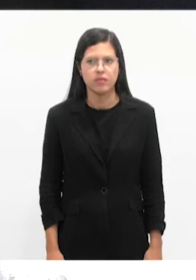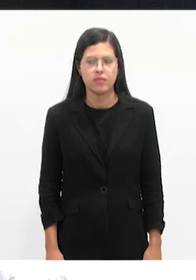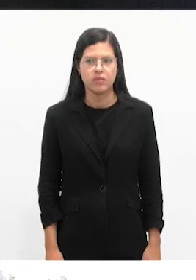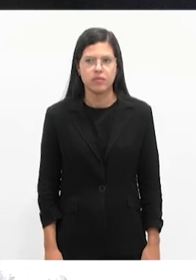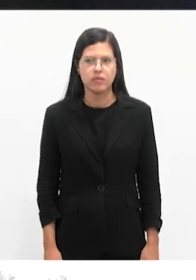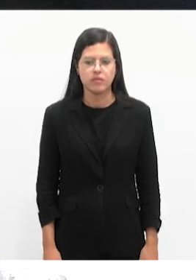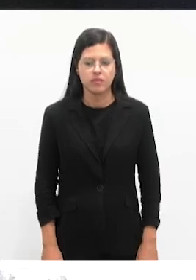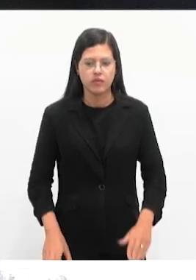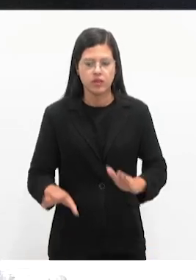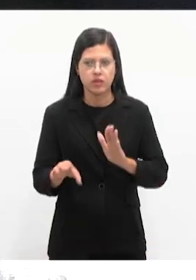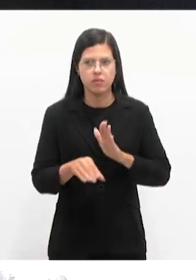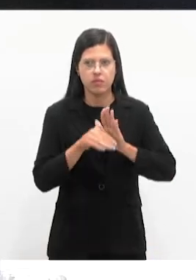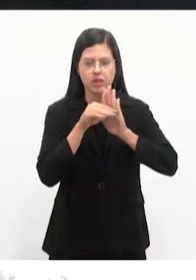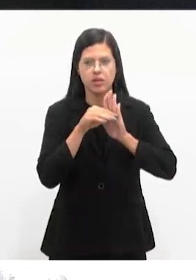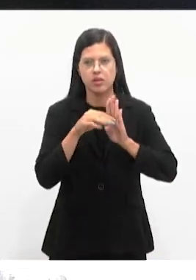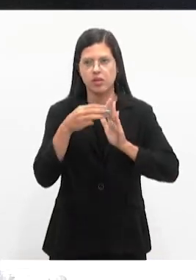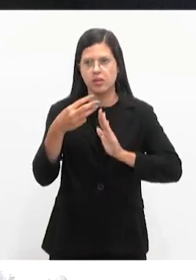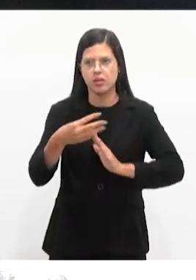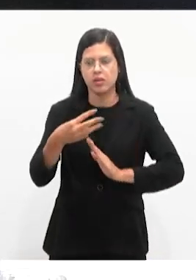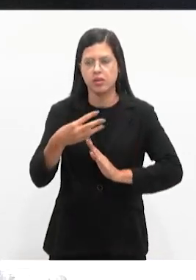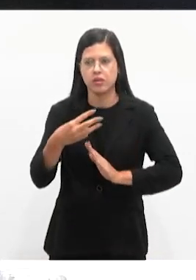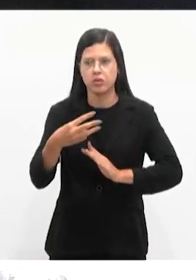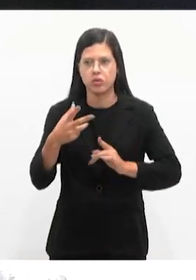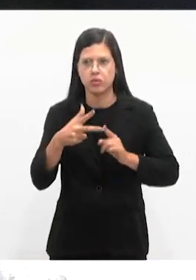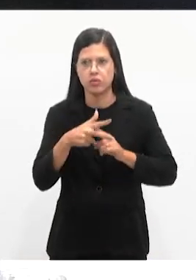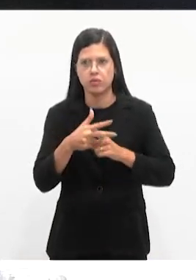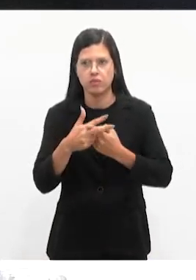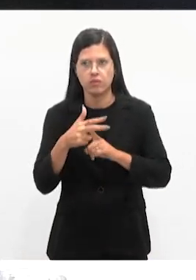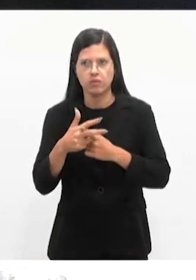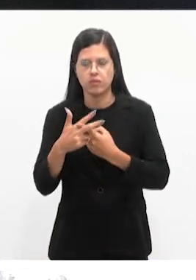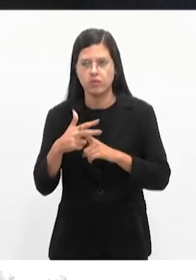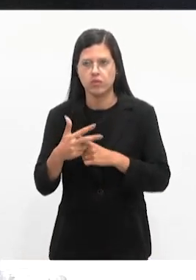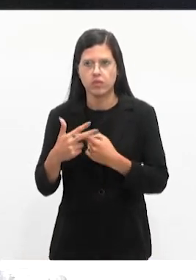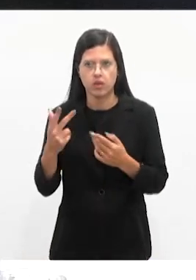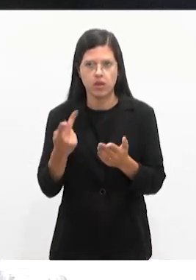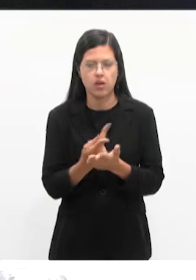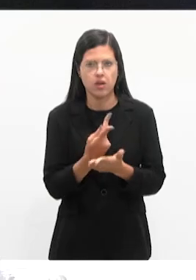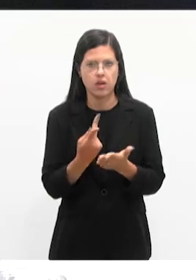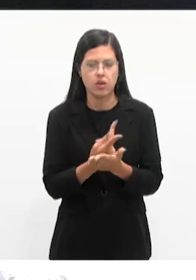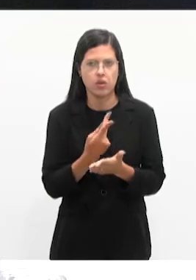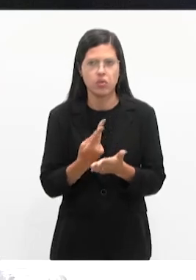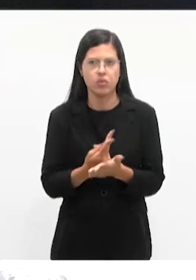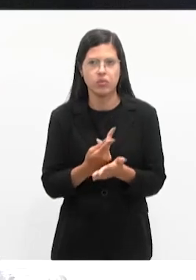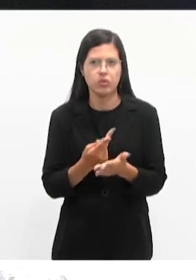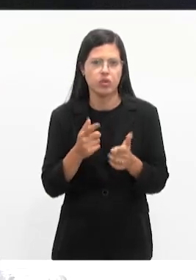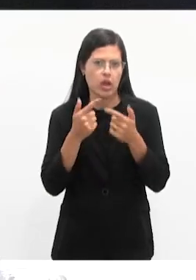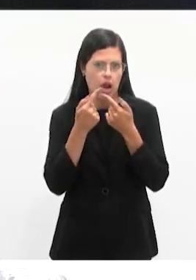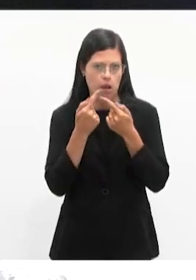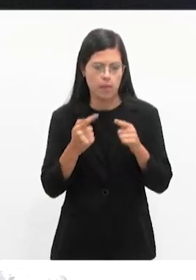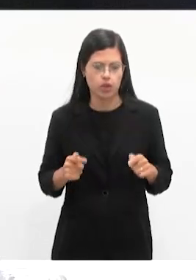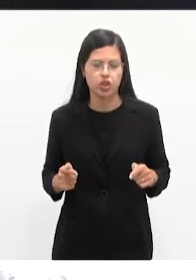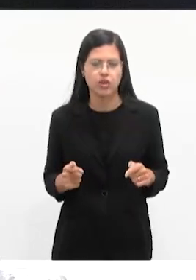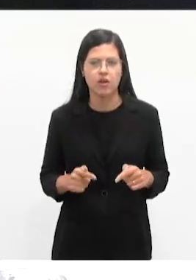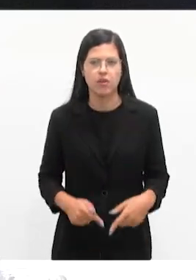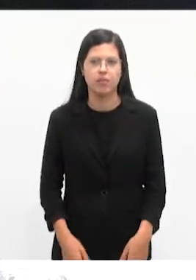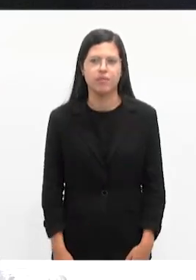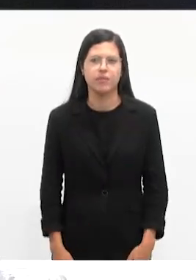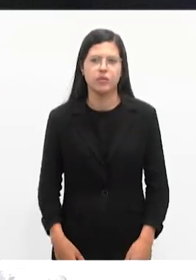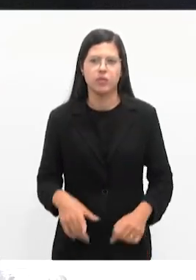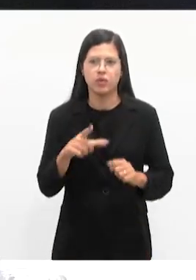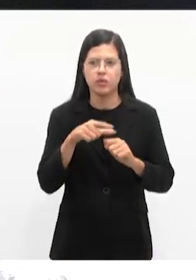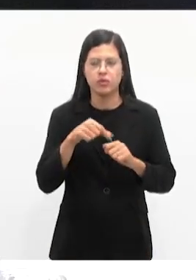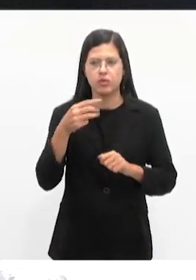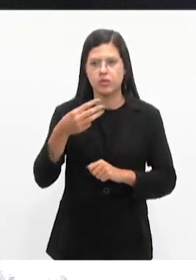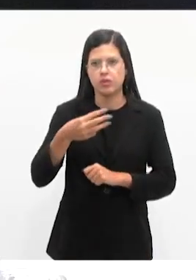Na emenda 3, foram correções de erros gramaticais, e no artigo 3º e